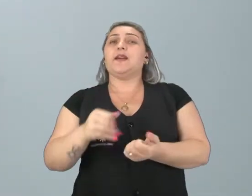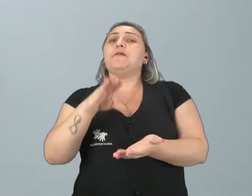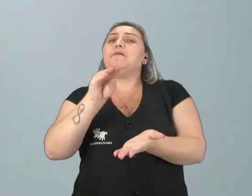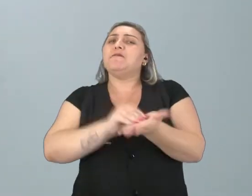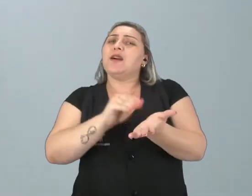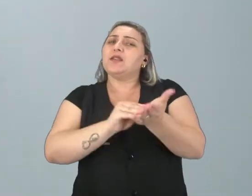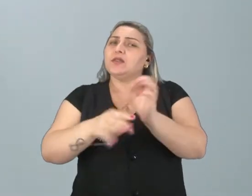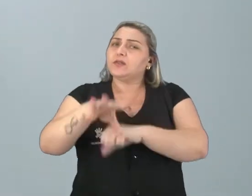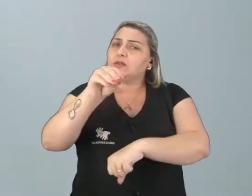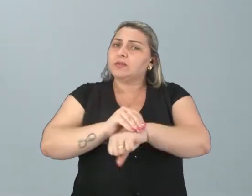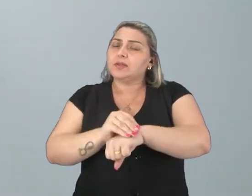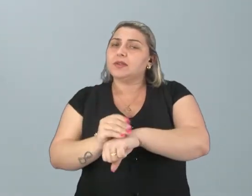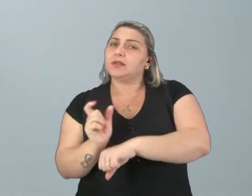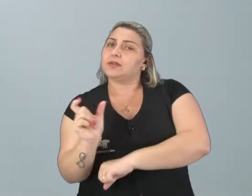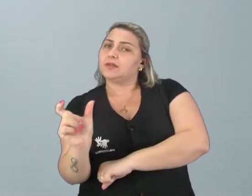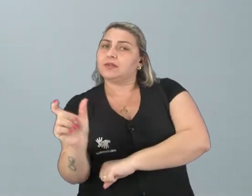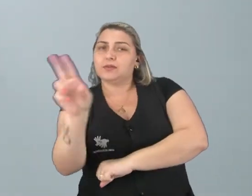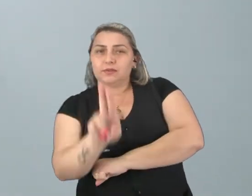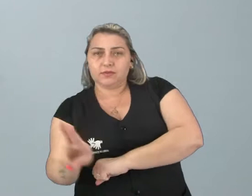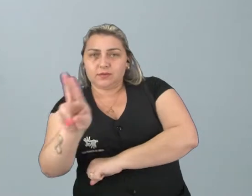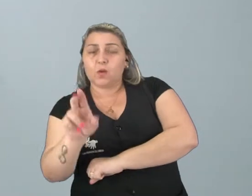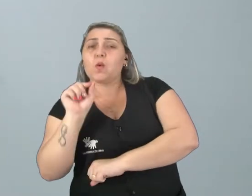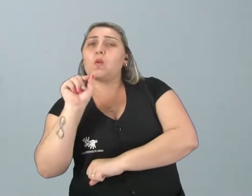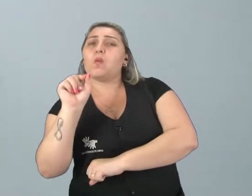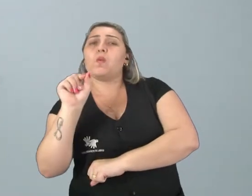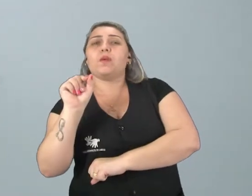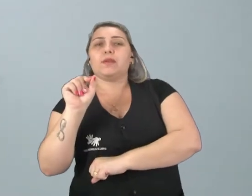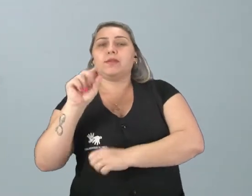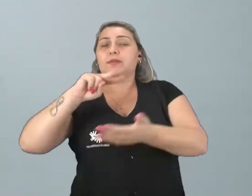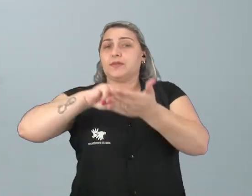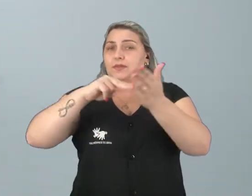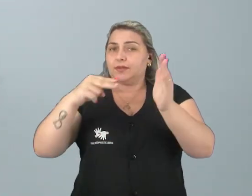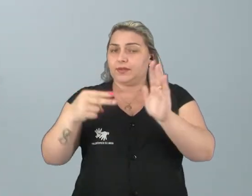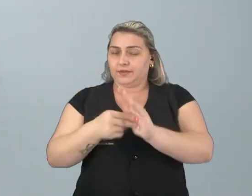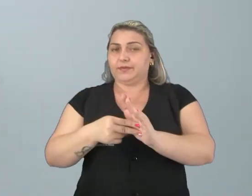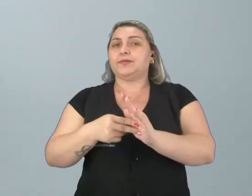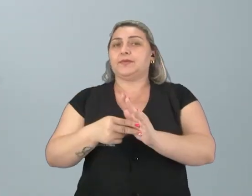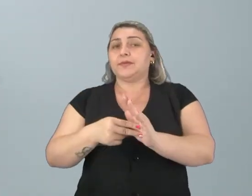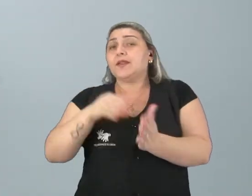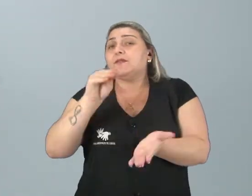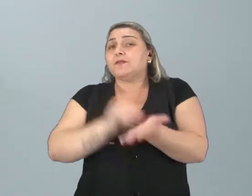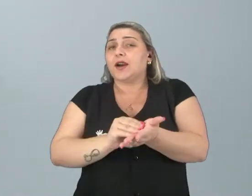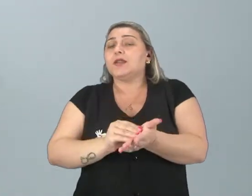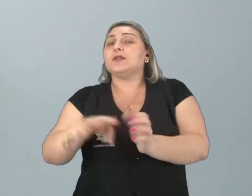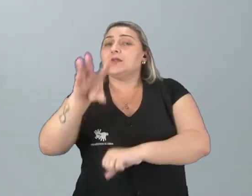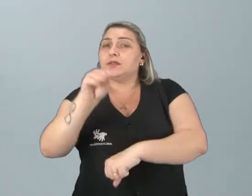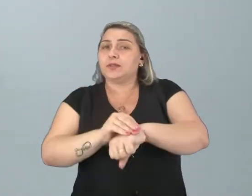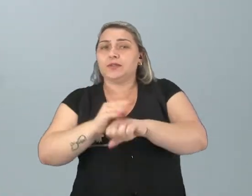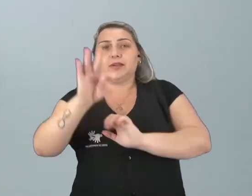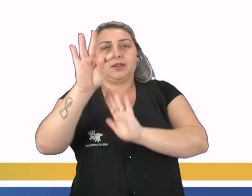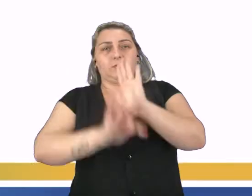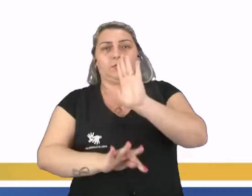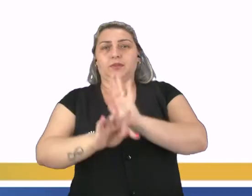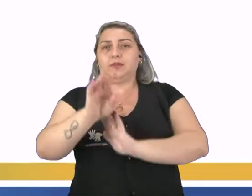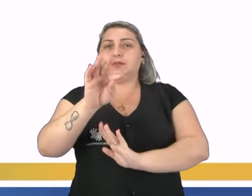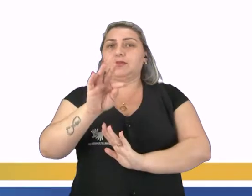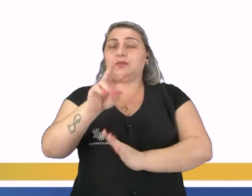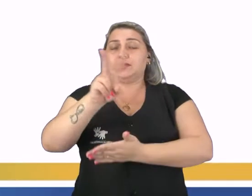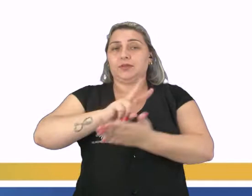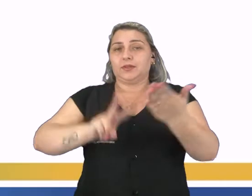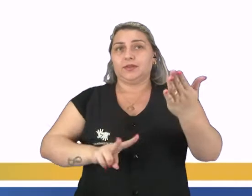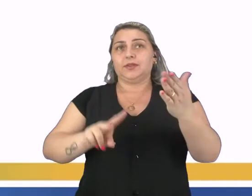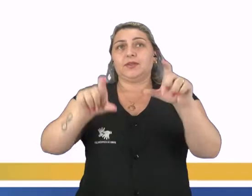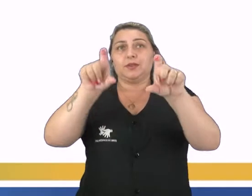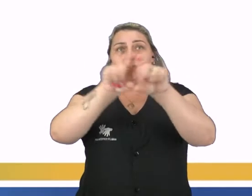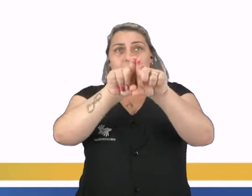linguagem, mas antes de explicar para vocês o que são esses vícios, vamos ler um texto. Uma tirinha